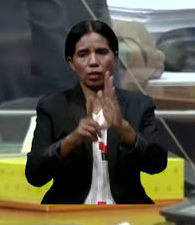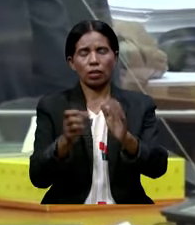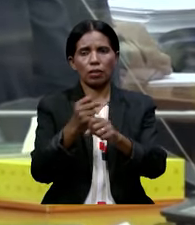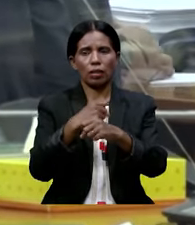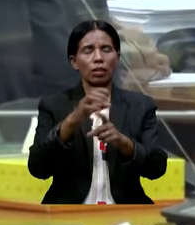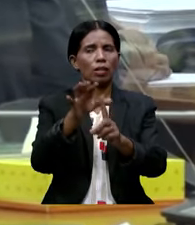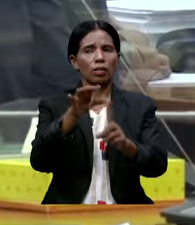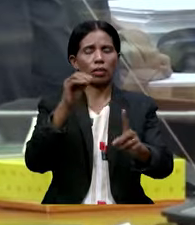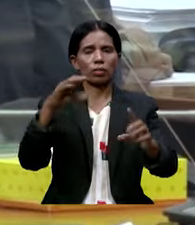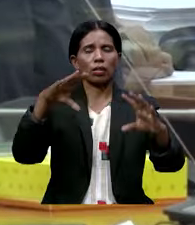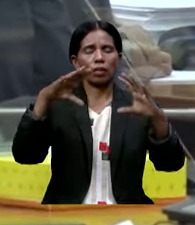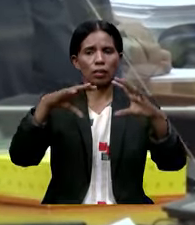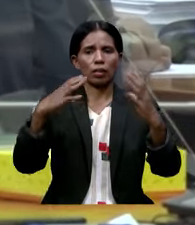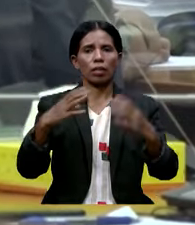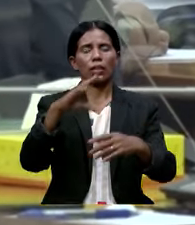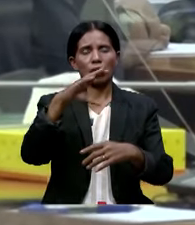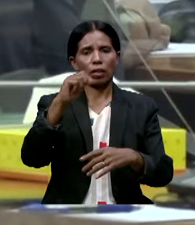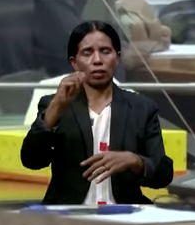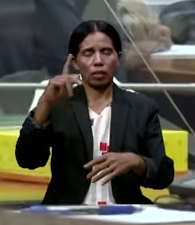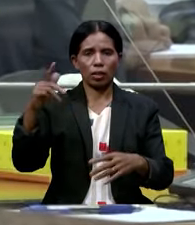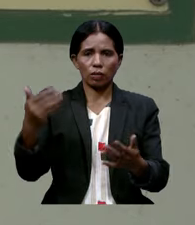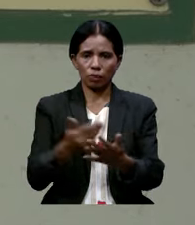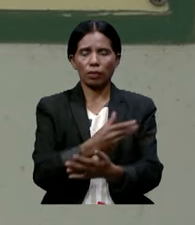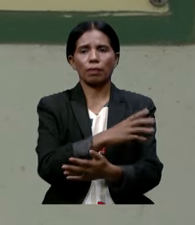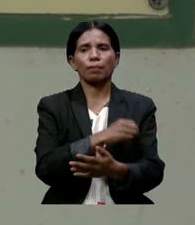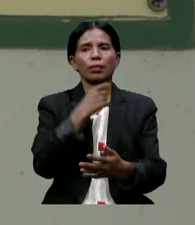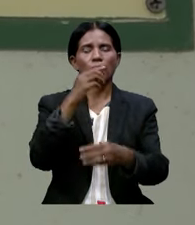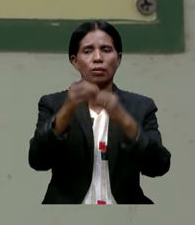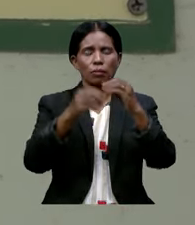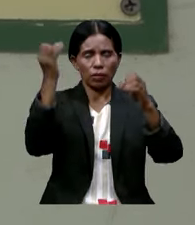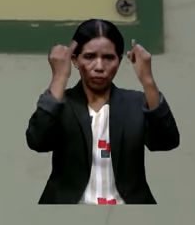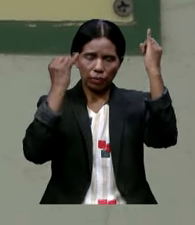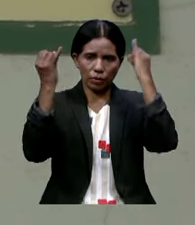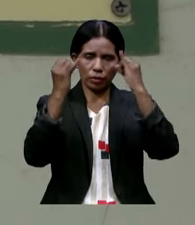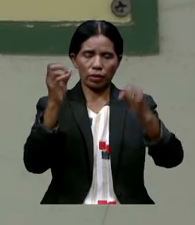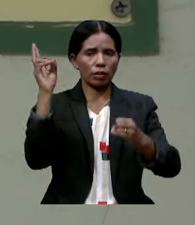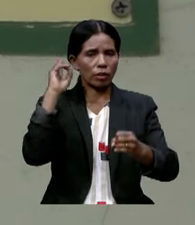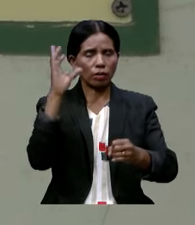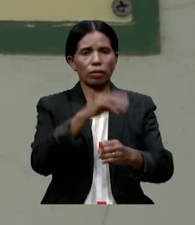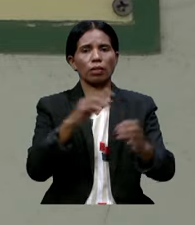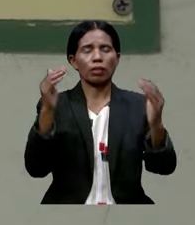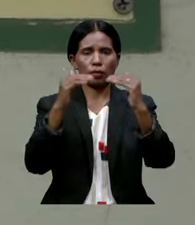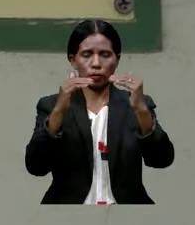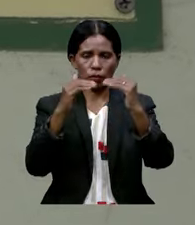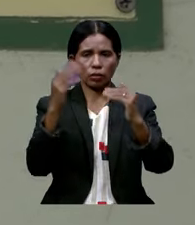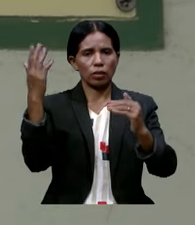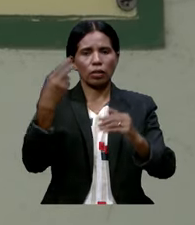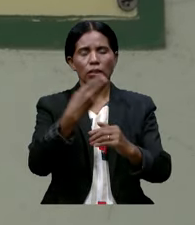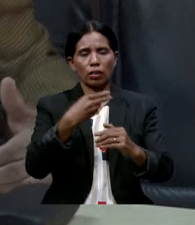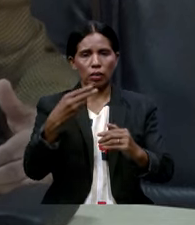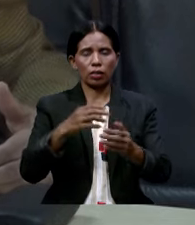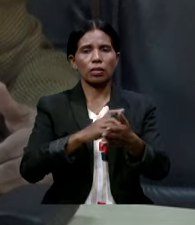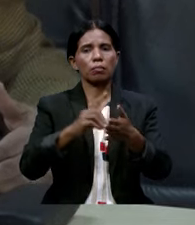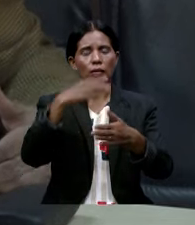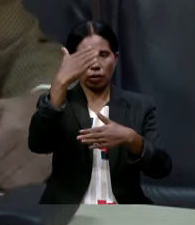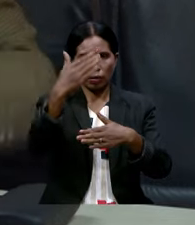eleição para comissário CACFON. Declaração bancada Fretelin, né, relaciona a informação no BC Arona e encontro convocatório e a quinta-feira semana